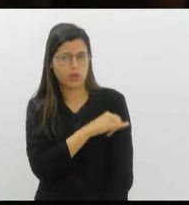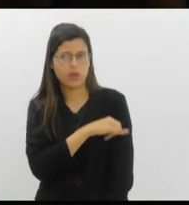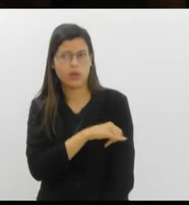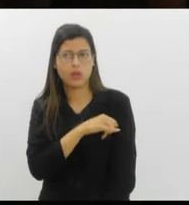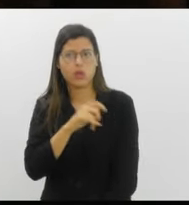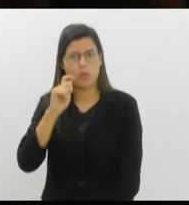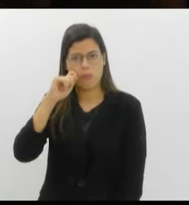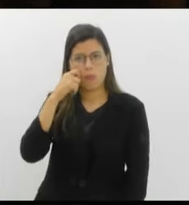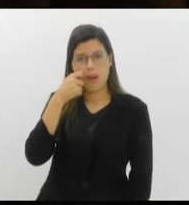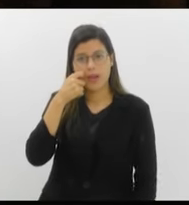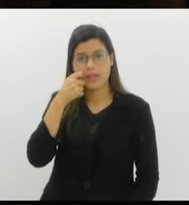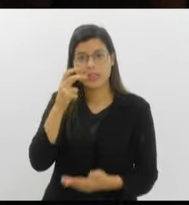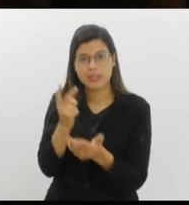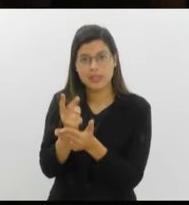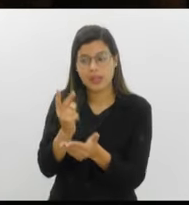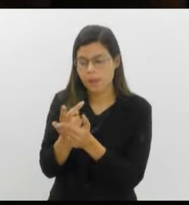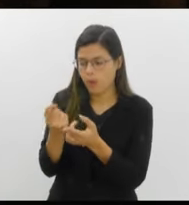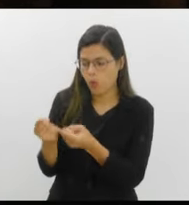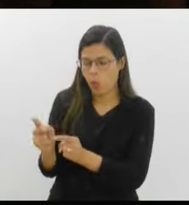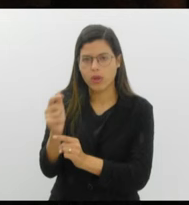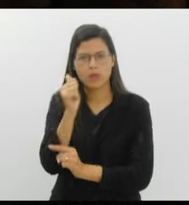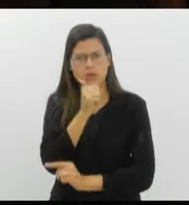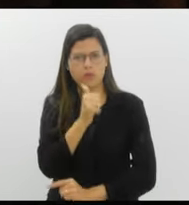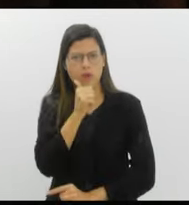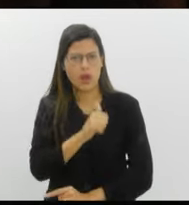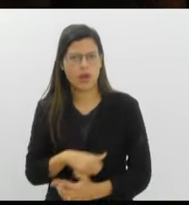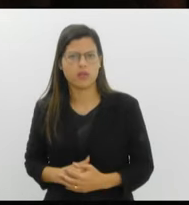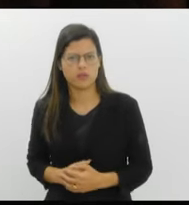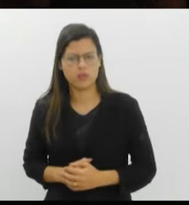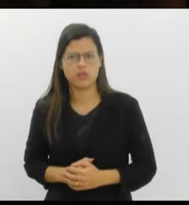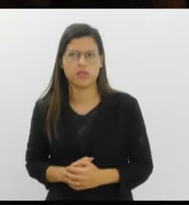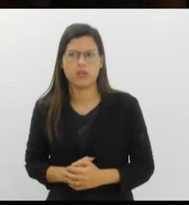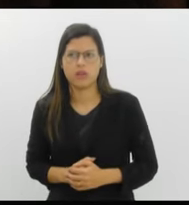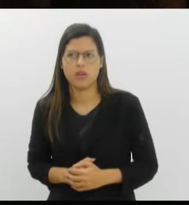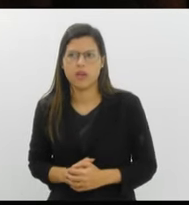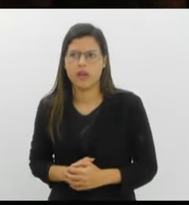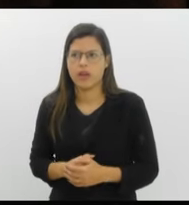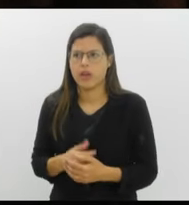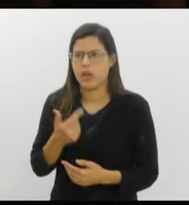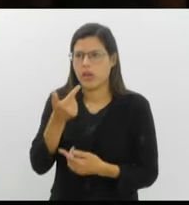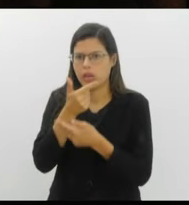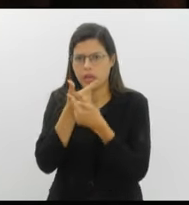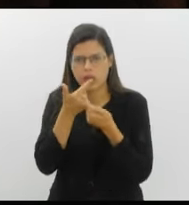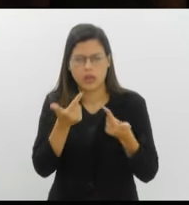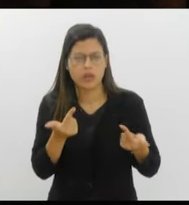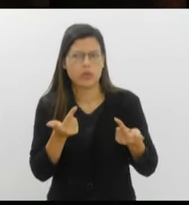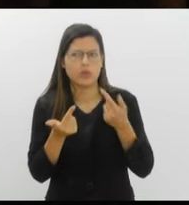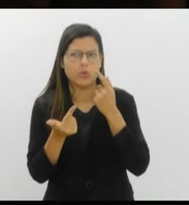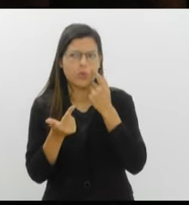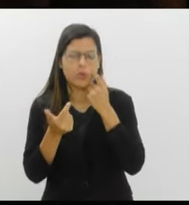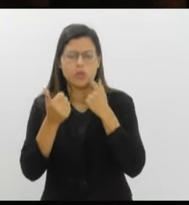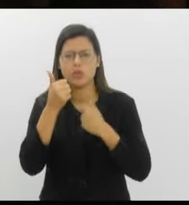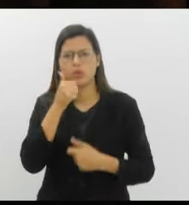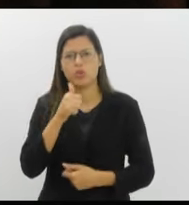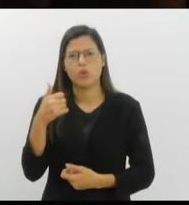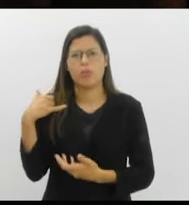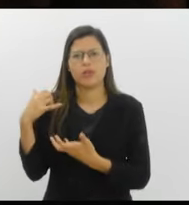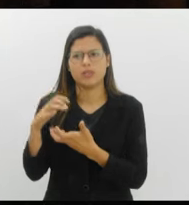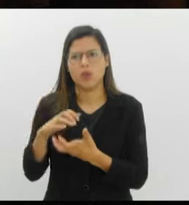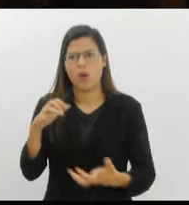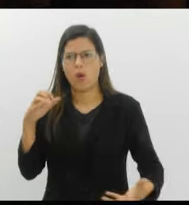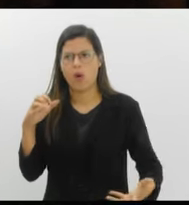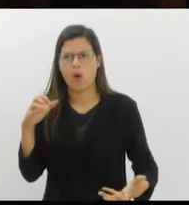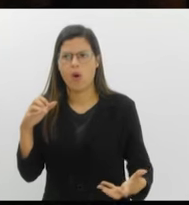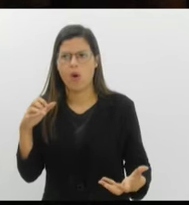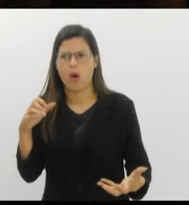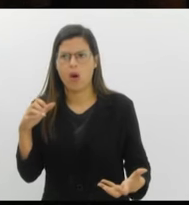lado oposto das mulheres. É impressionante isso. Seja debochando de uma senhora que ia receber uma beneficiária